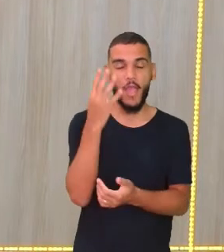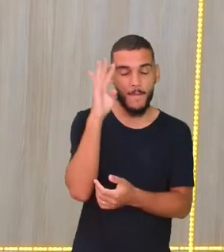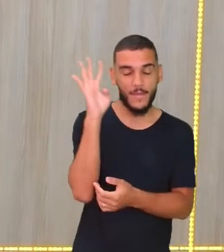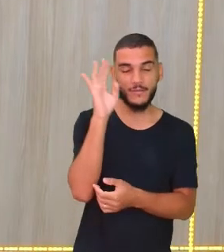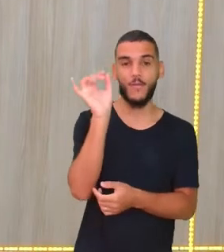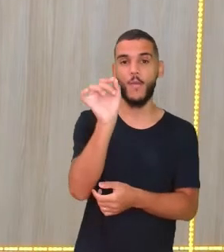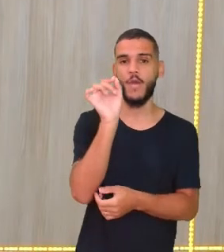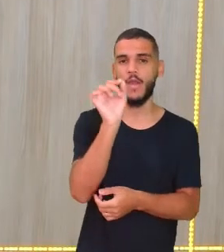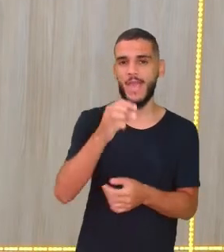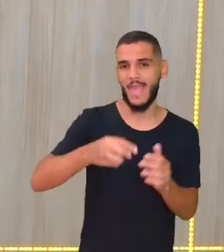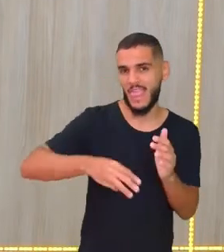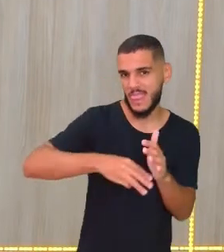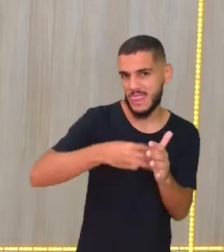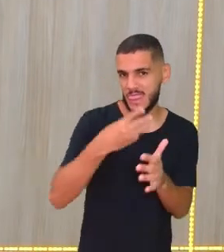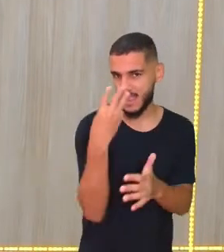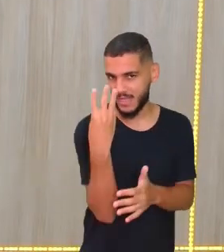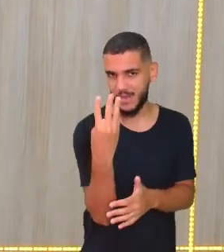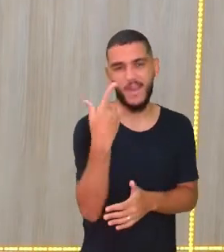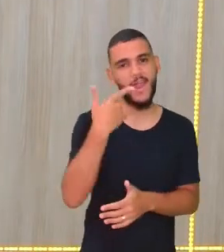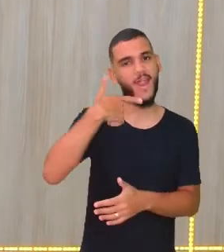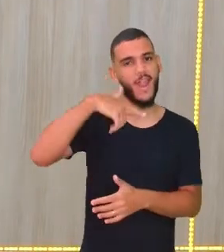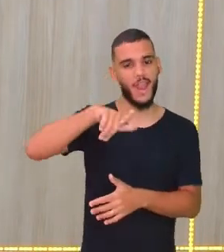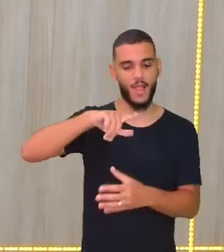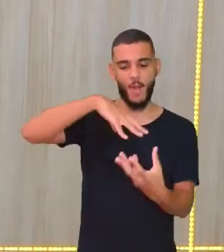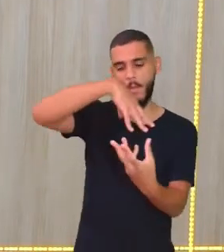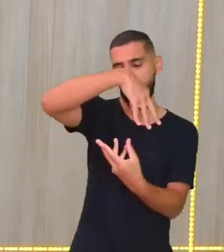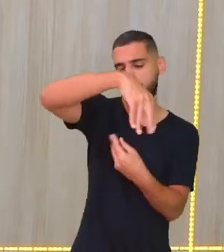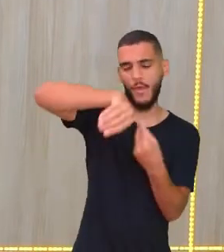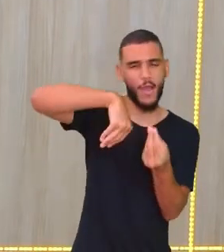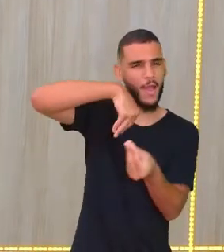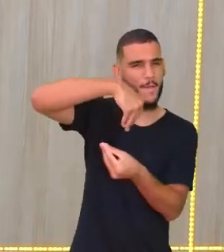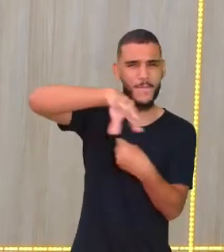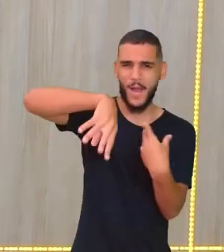o português, não é? Imagine a mistura.